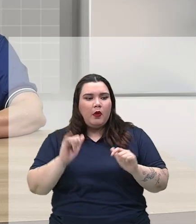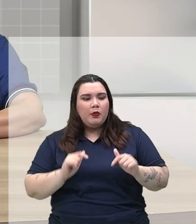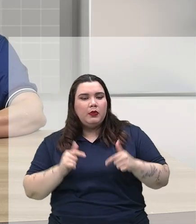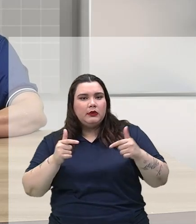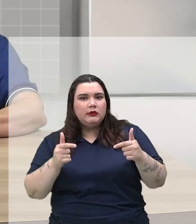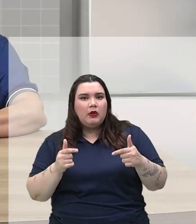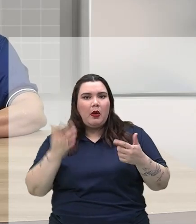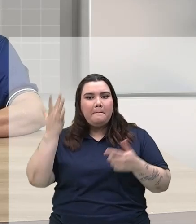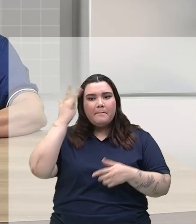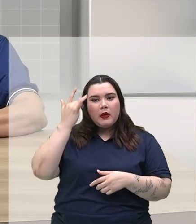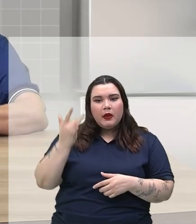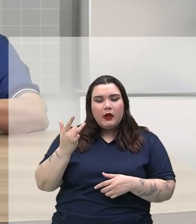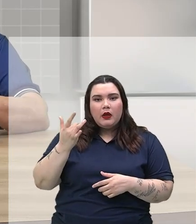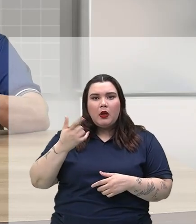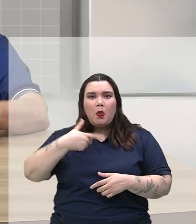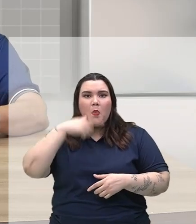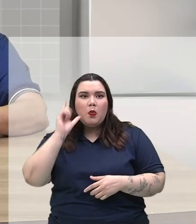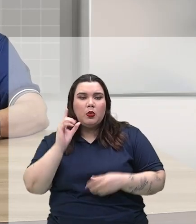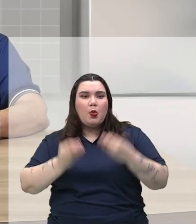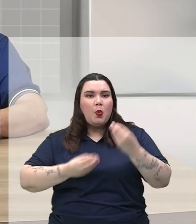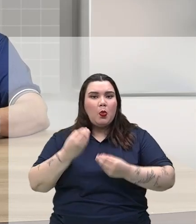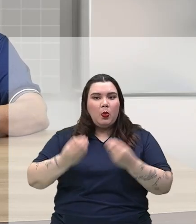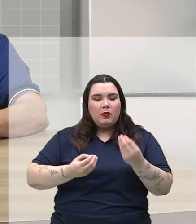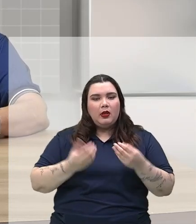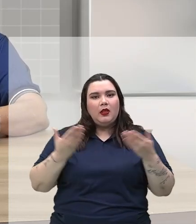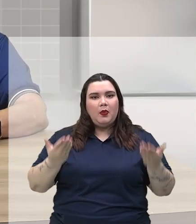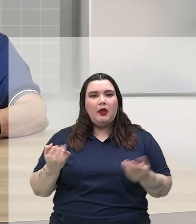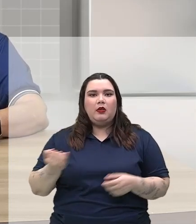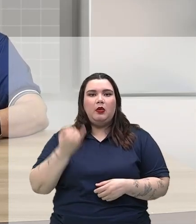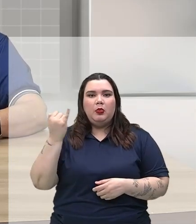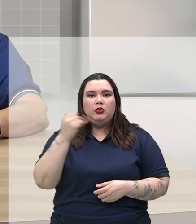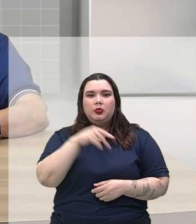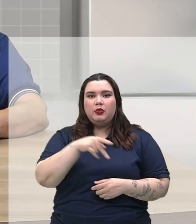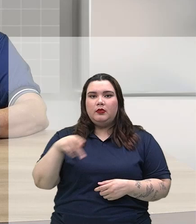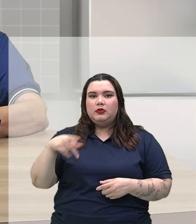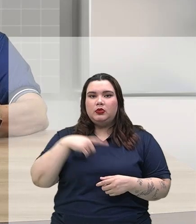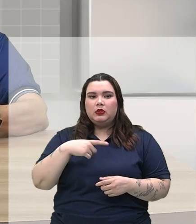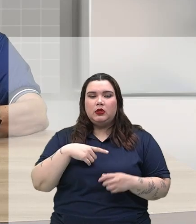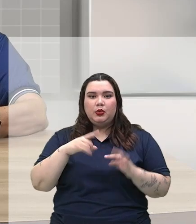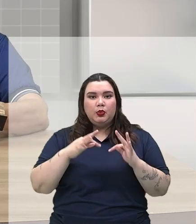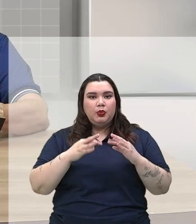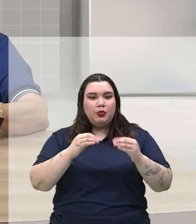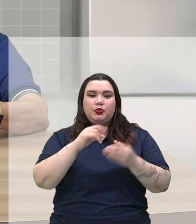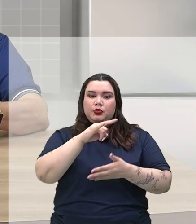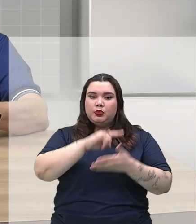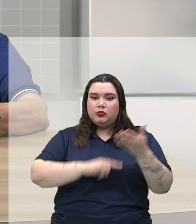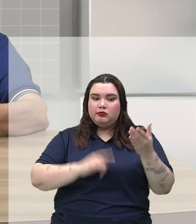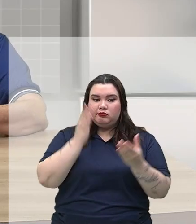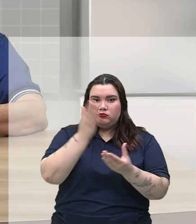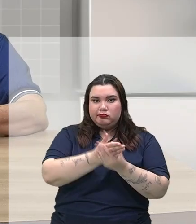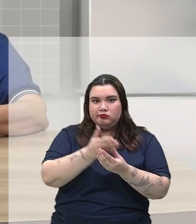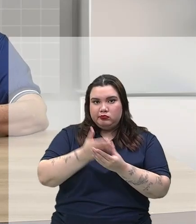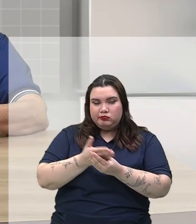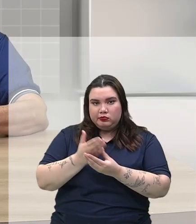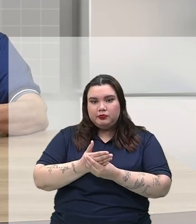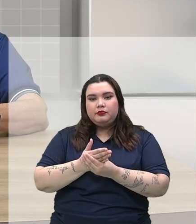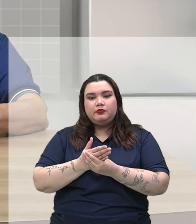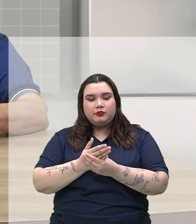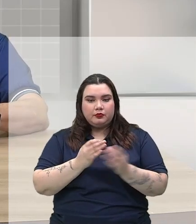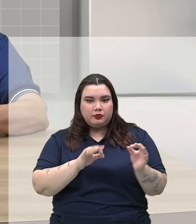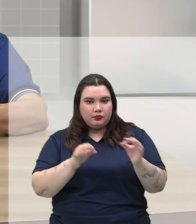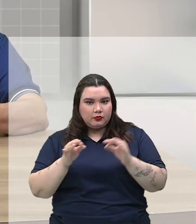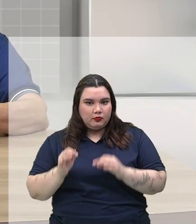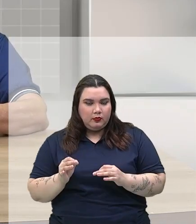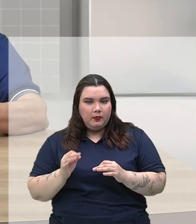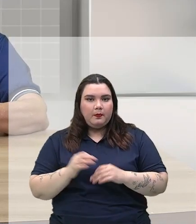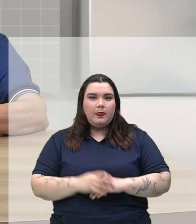anterior. Então, é essencial que o professor esteja com esses documentos na mão. Esse documento orientador, a